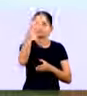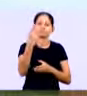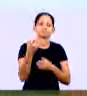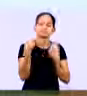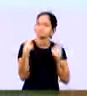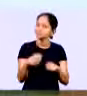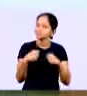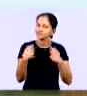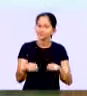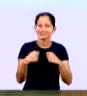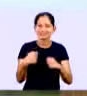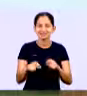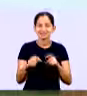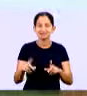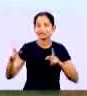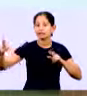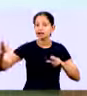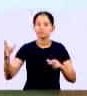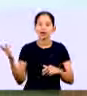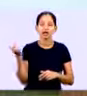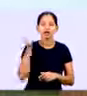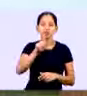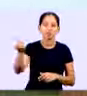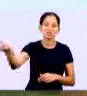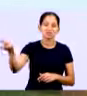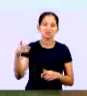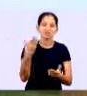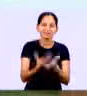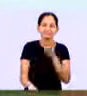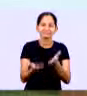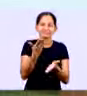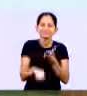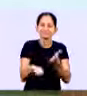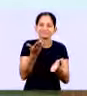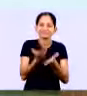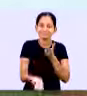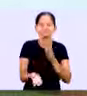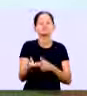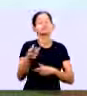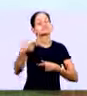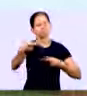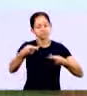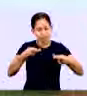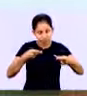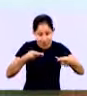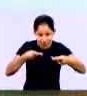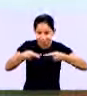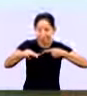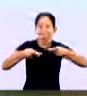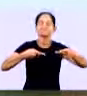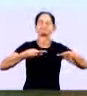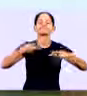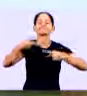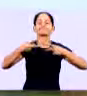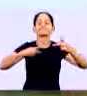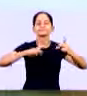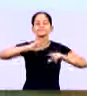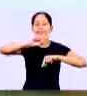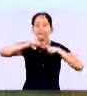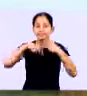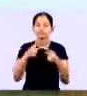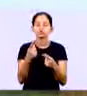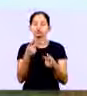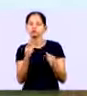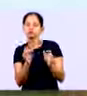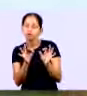vender naquela condição, porque o meu concorrente acabaria levando vantagem sobre mim. Então, como é que eu vou criar? Eu vou fazer um planejamento financeiro para que eu tenha recurso de oferecer aquele prazo